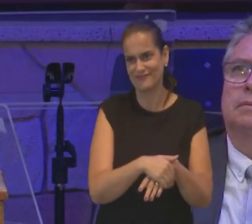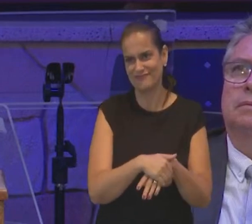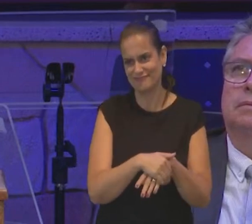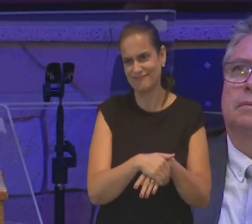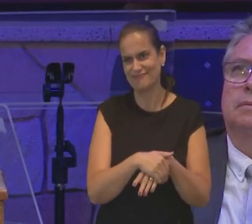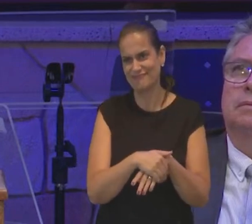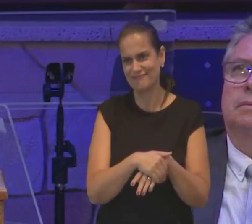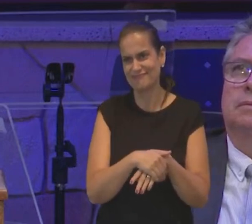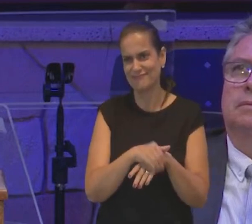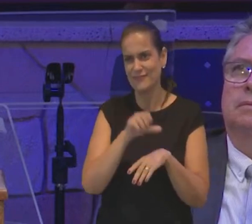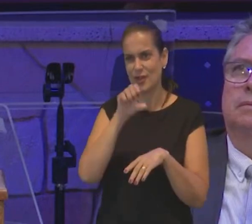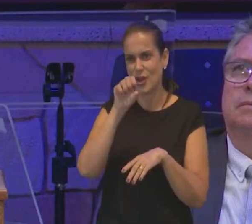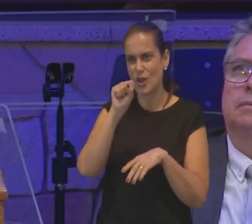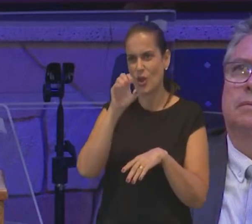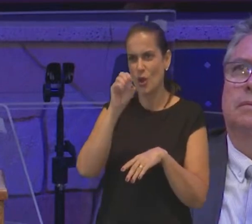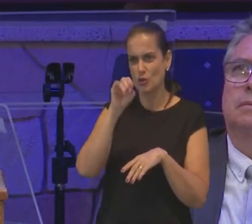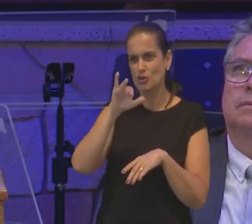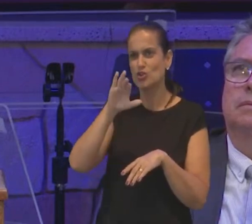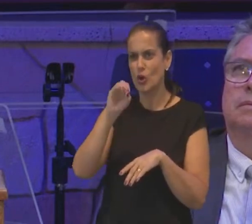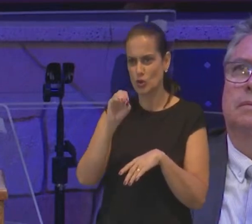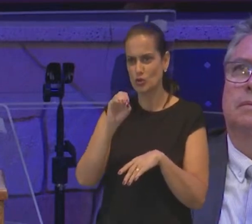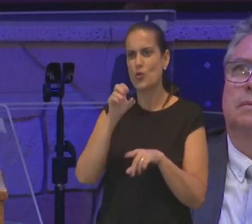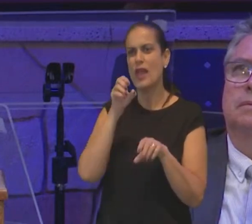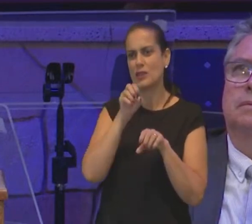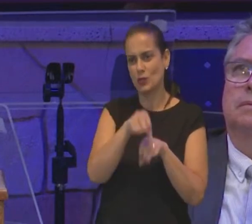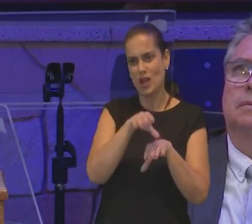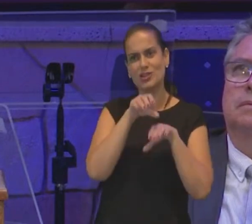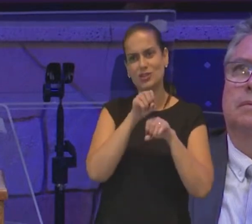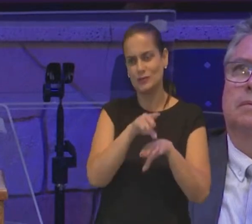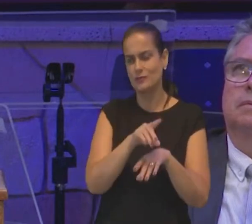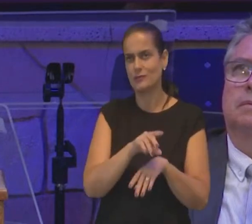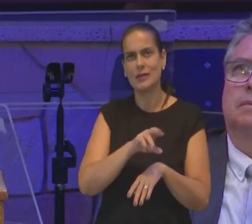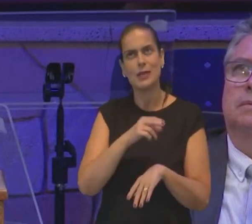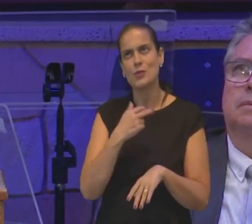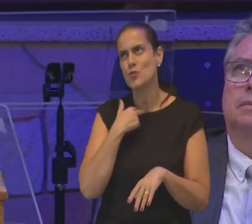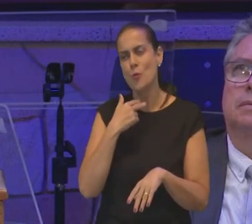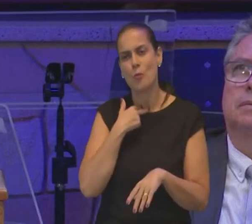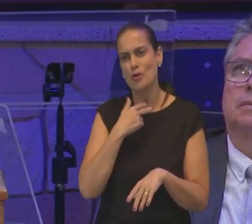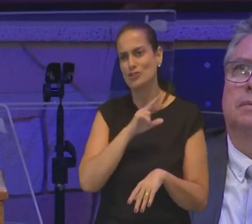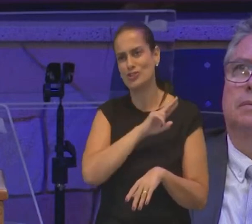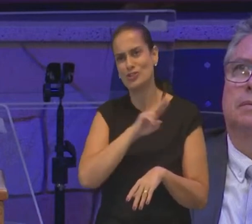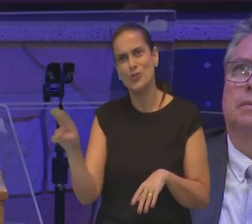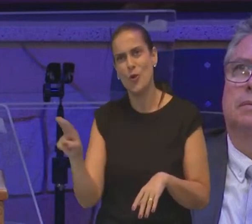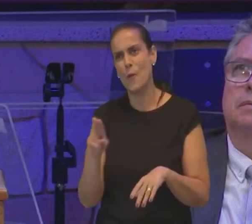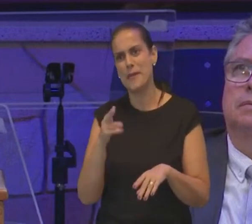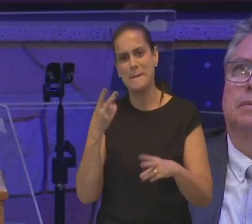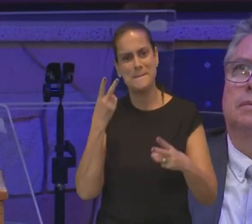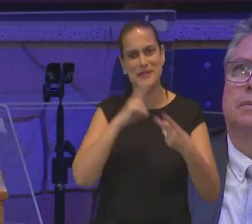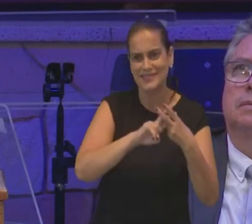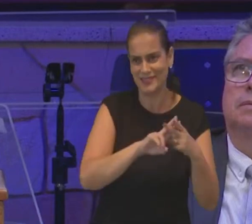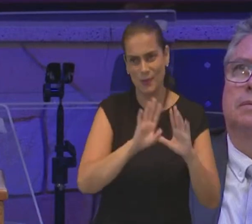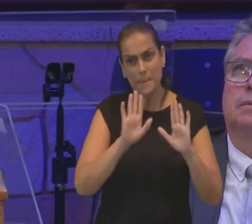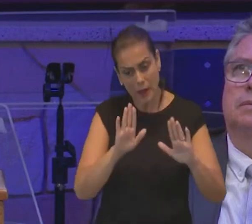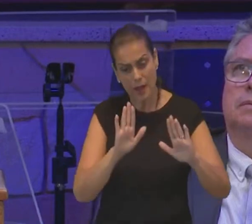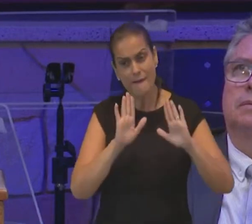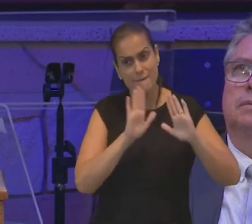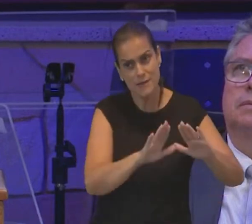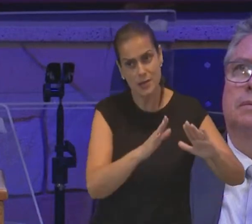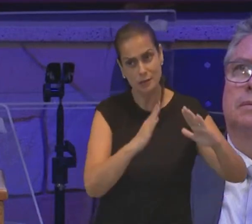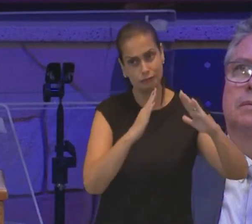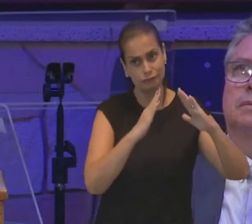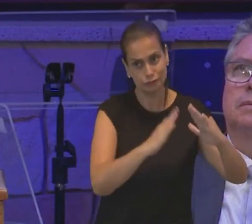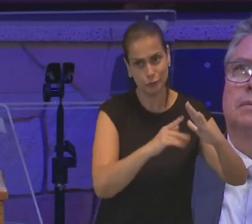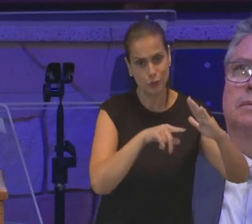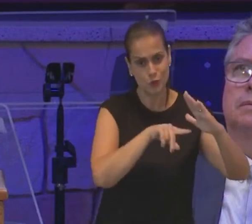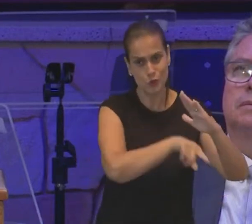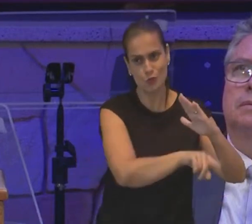é a idade daquela criança, mas o que aquela criança já tinha cometido para estar lá dentro. Aquela criança